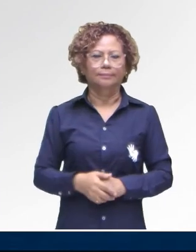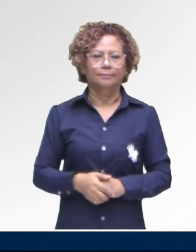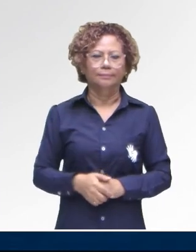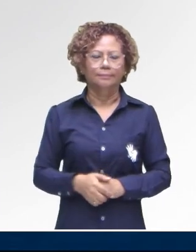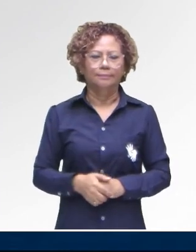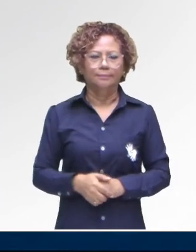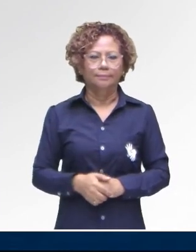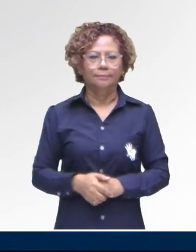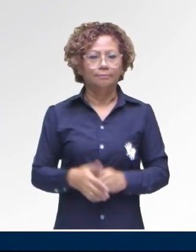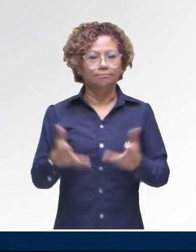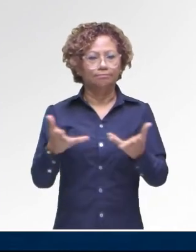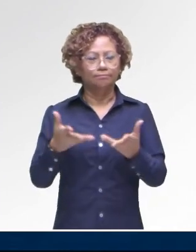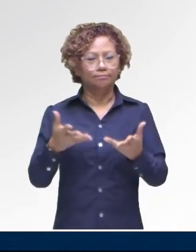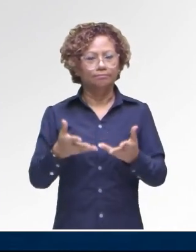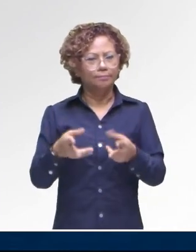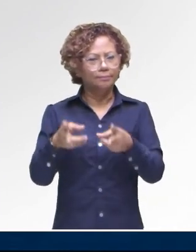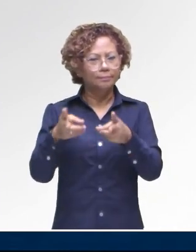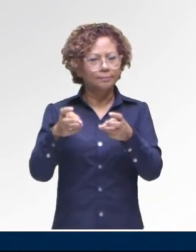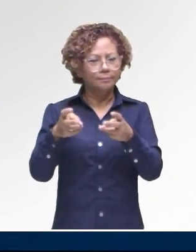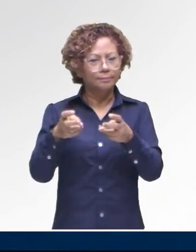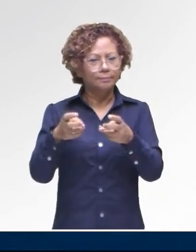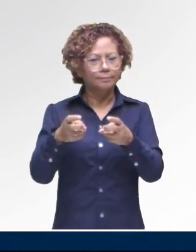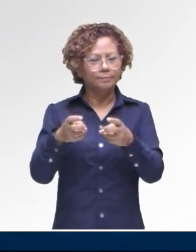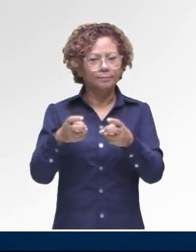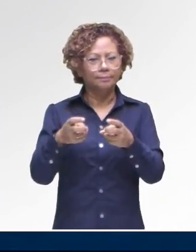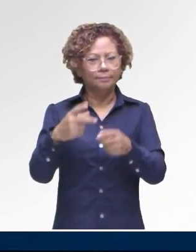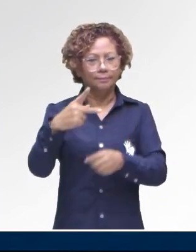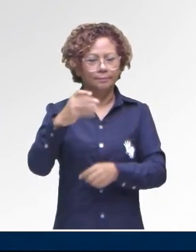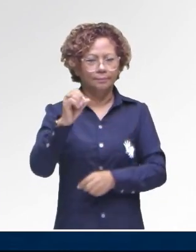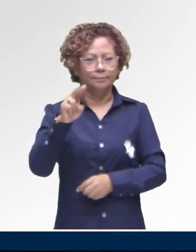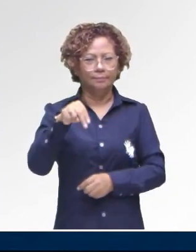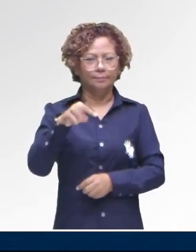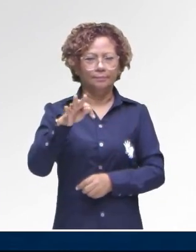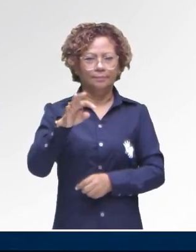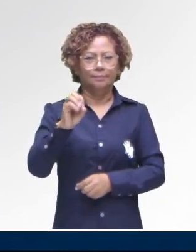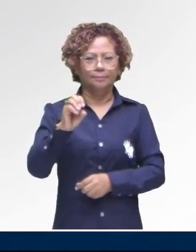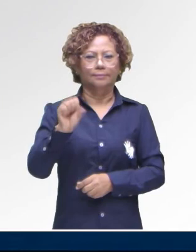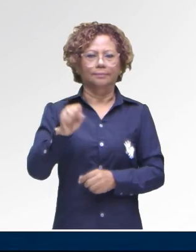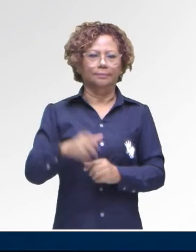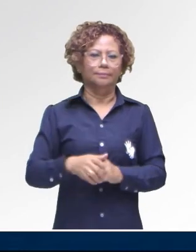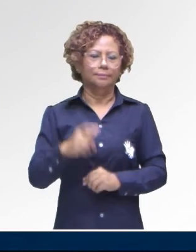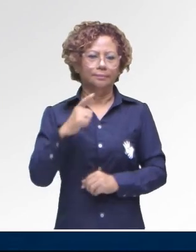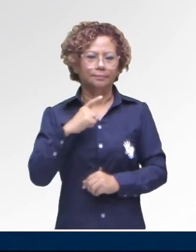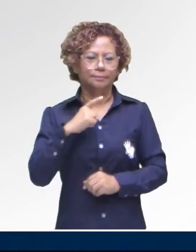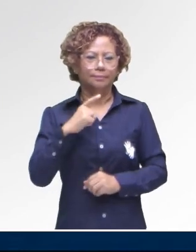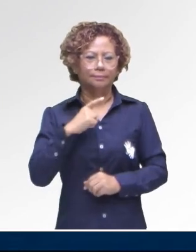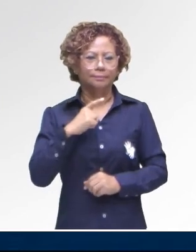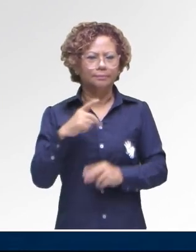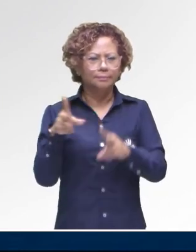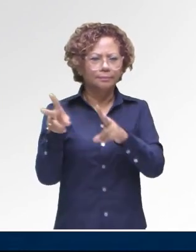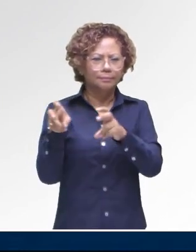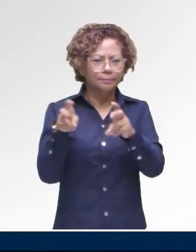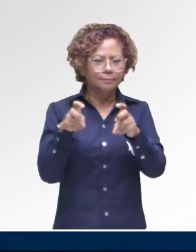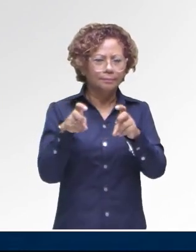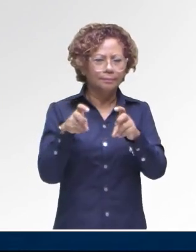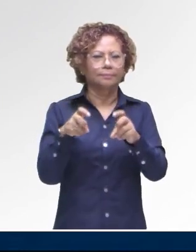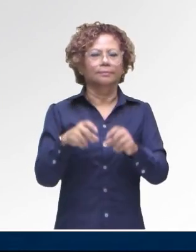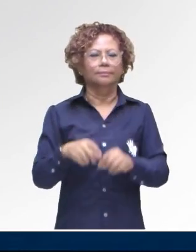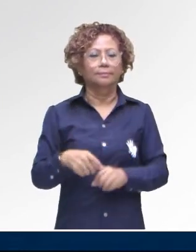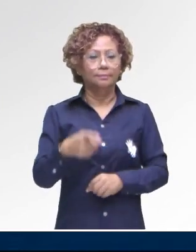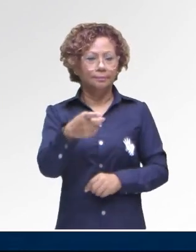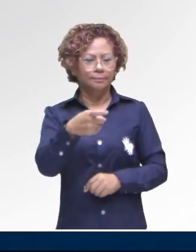Aqui, maiúsculos, né? Porque estamos falando de pontos. Aqui, ó, X e Y, né?